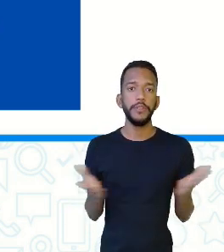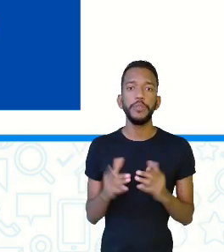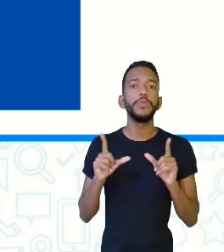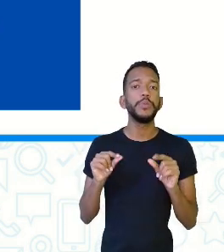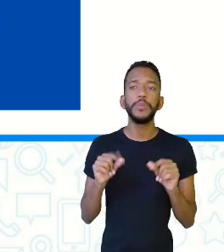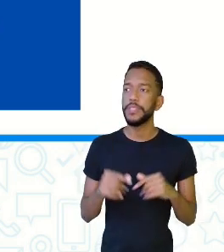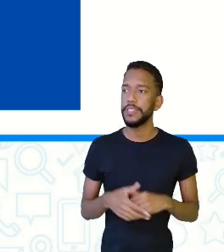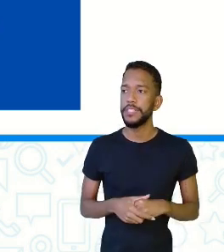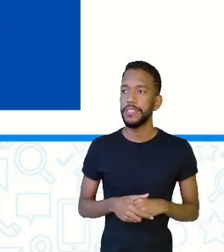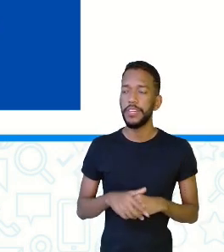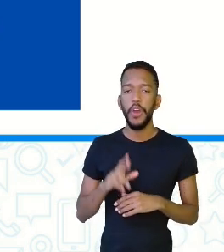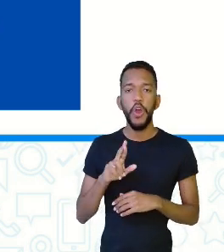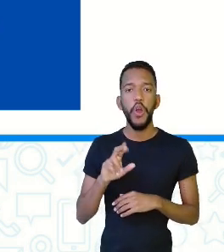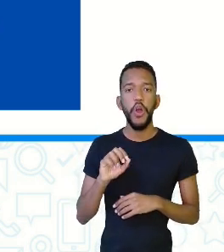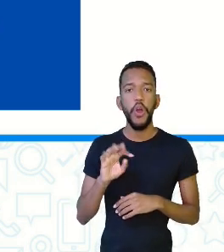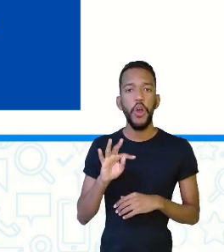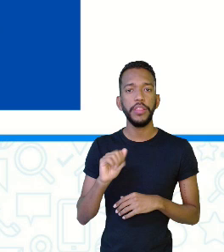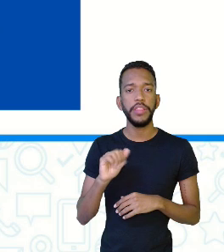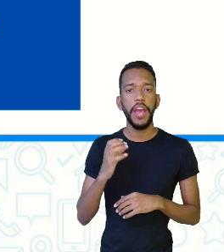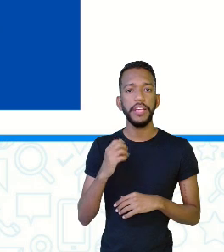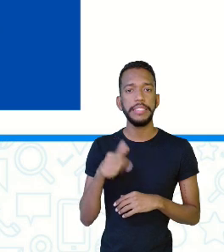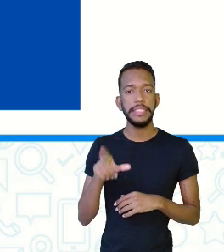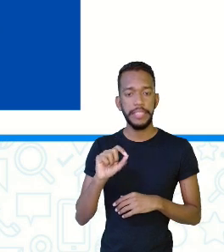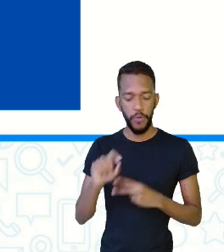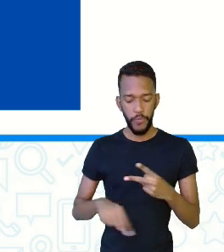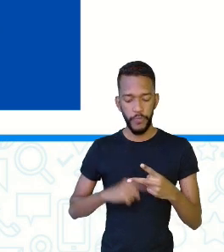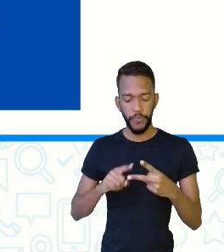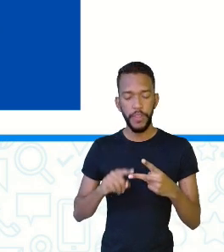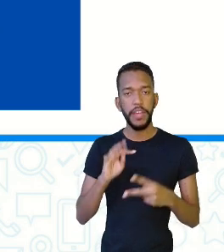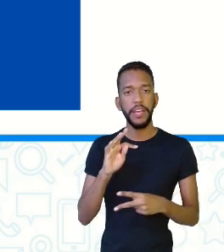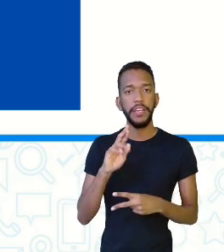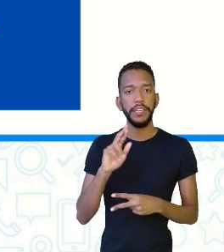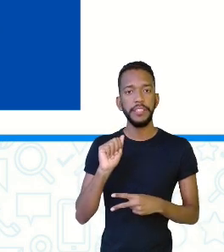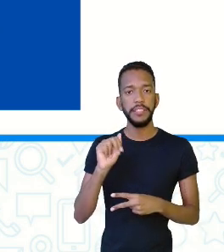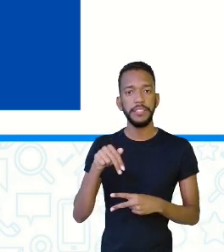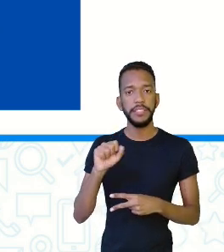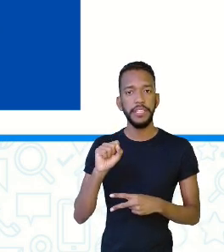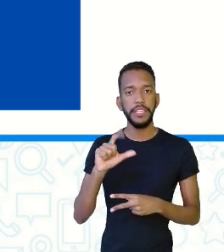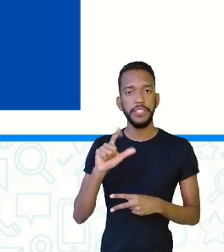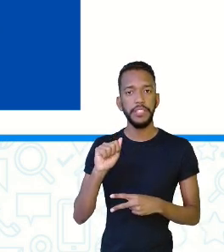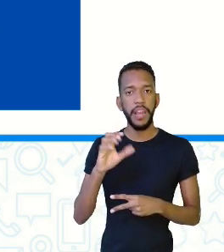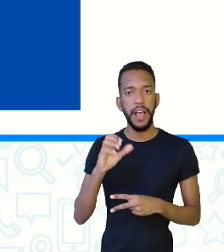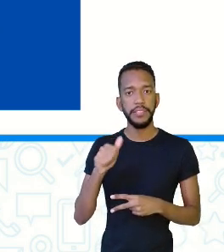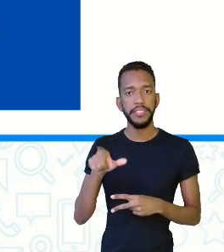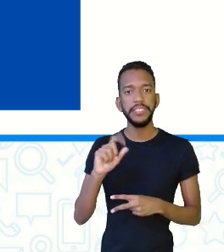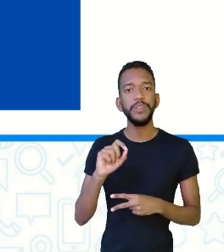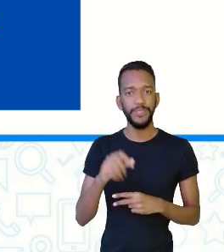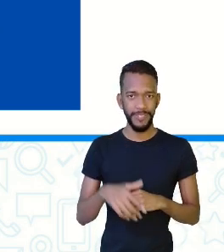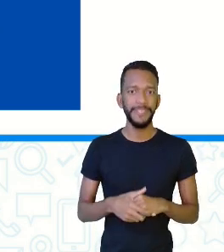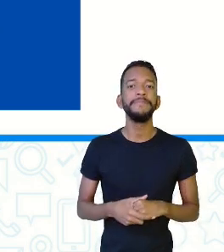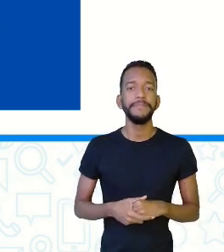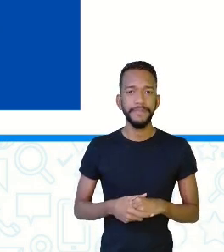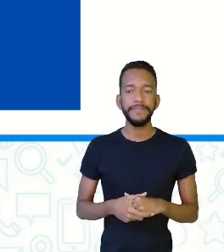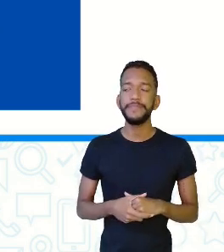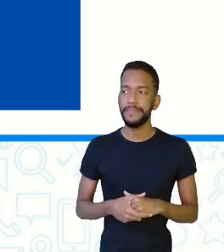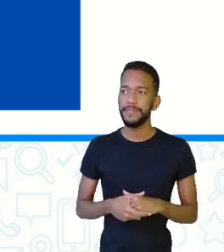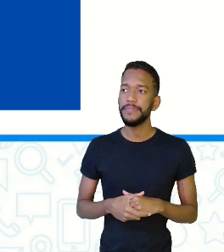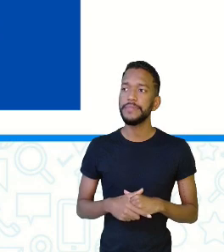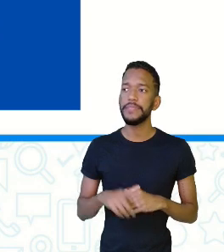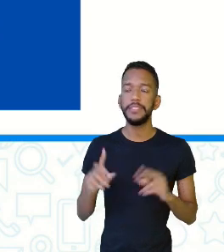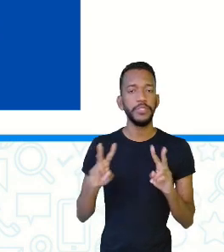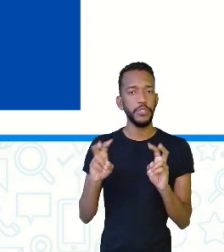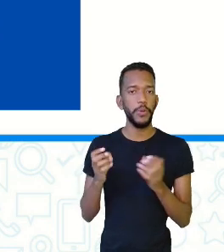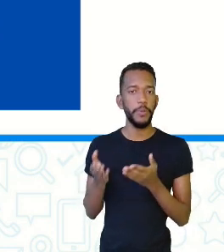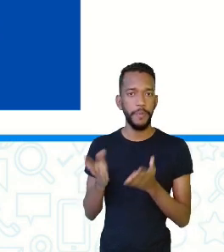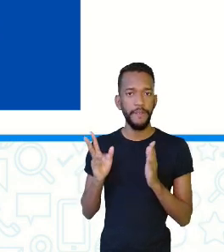o rotação e translação. O movimento de rotação e o movimento de translação. É sobre eles